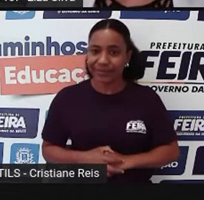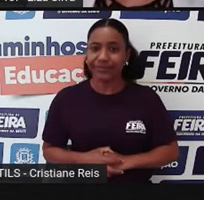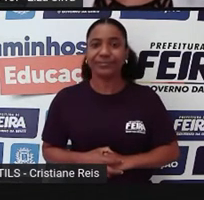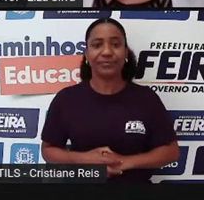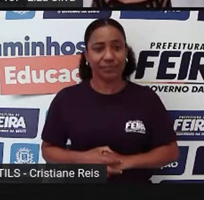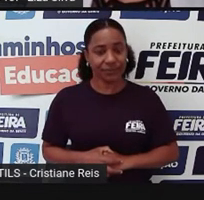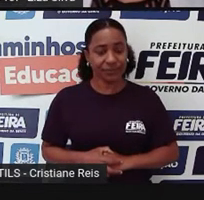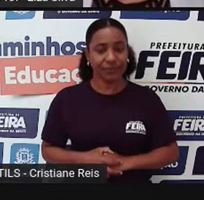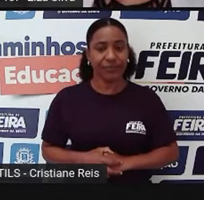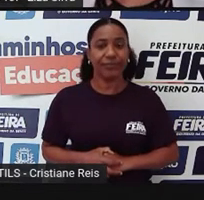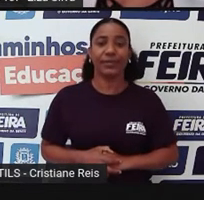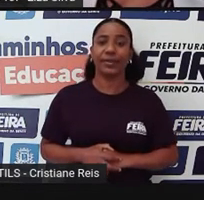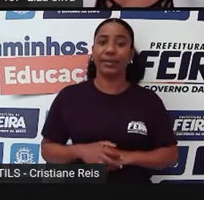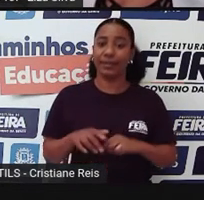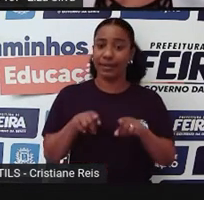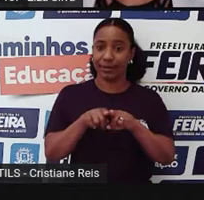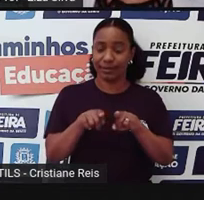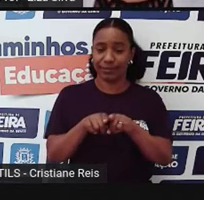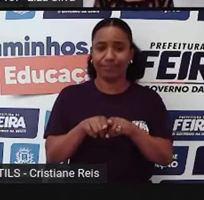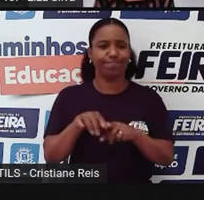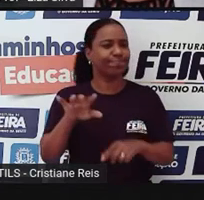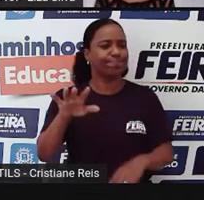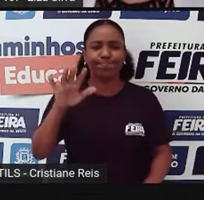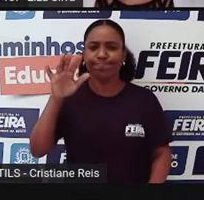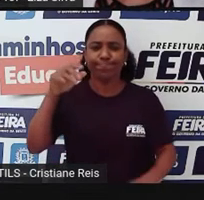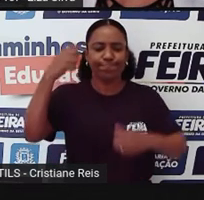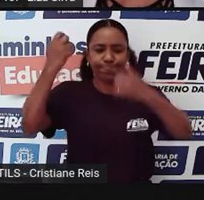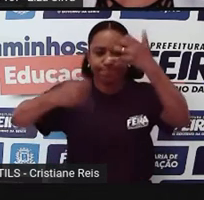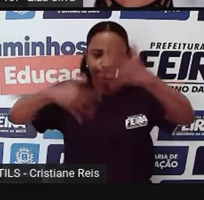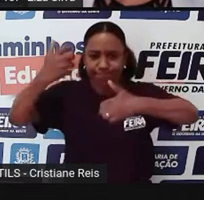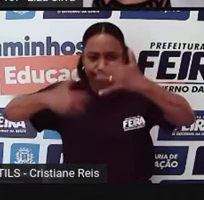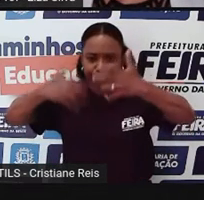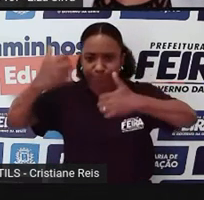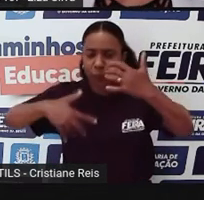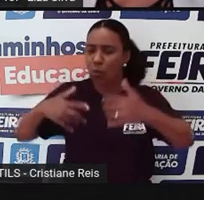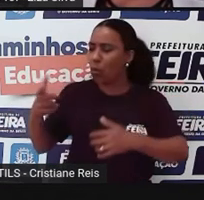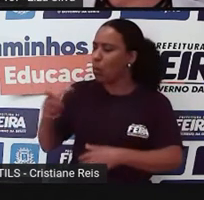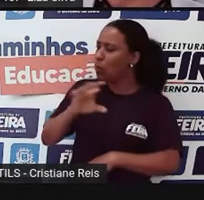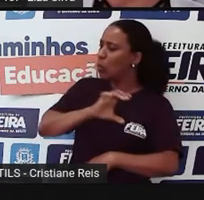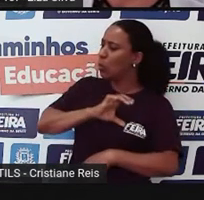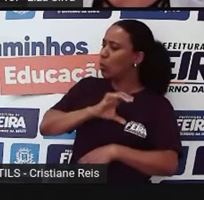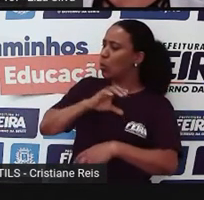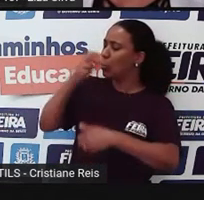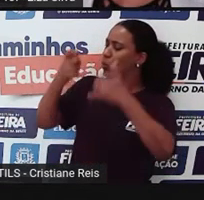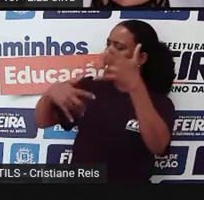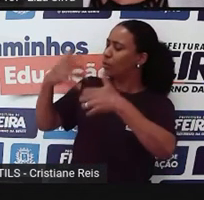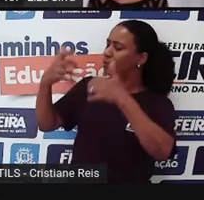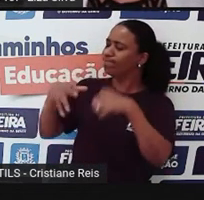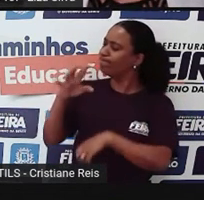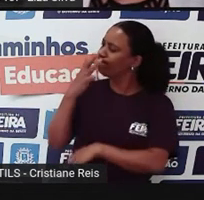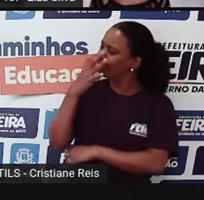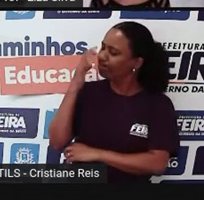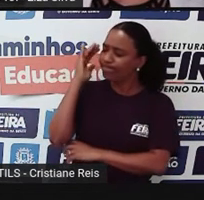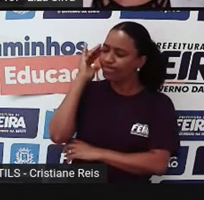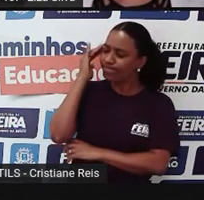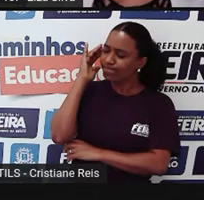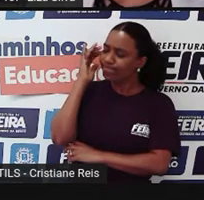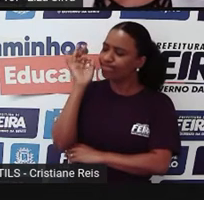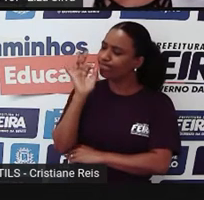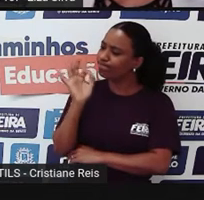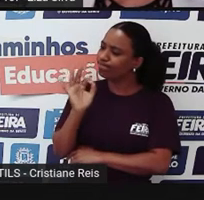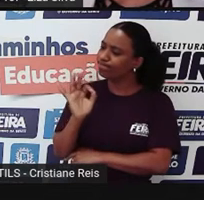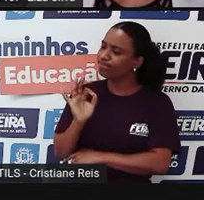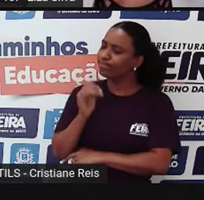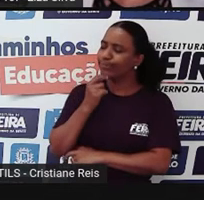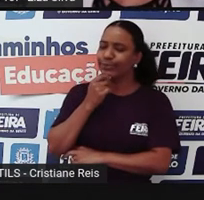aquelas dúvidas você não entende o assunto ou colega se expressou e você não entendeu a fala do colega você pode utilizar